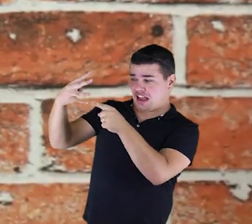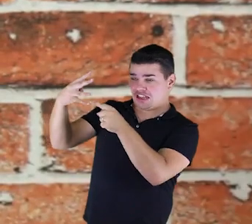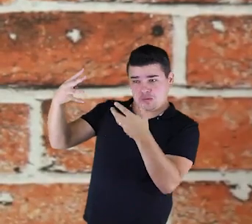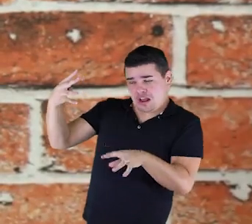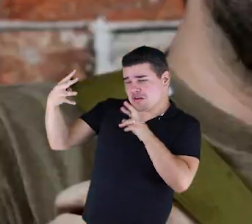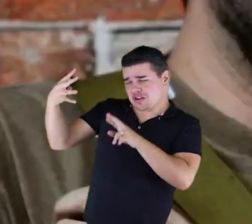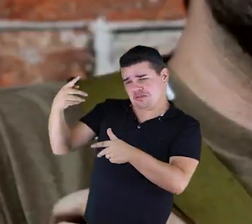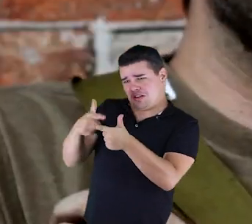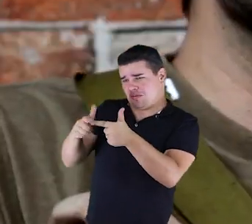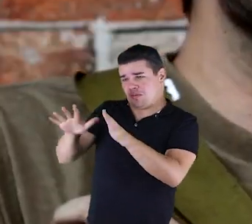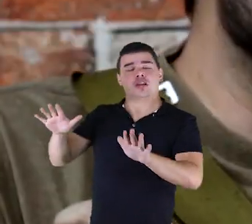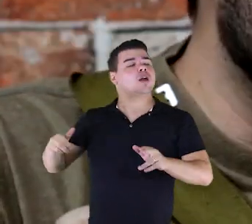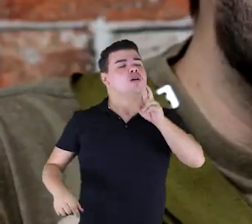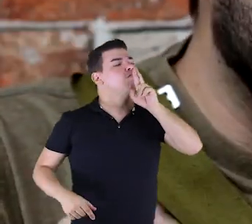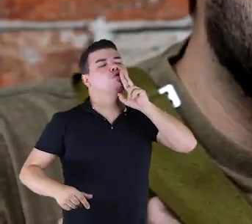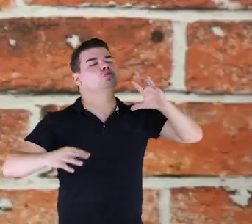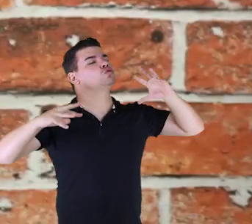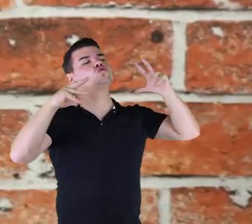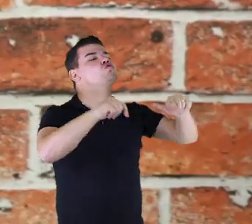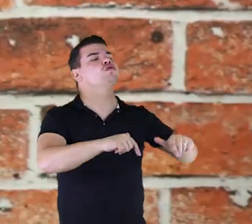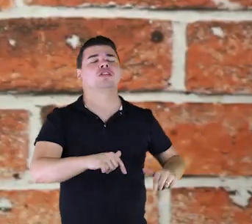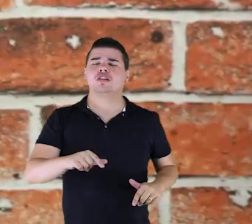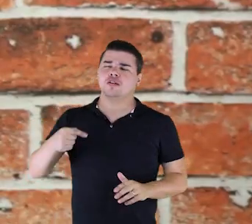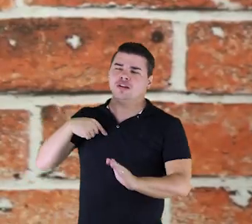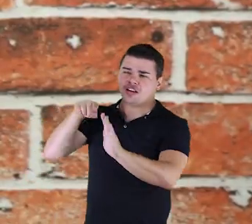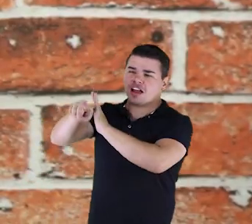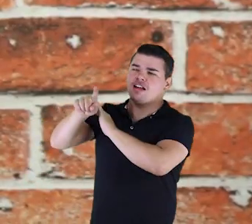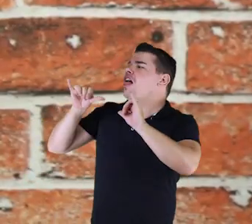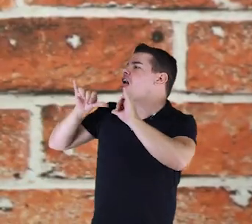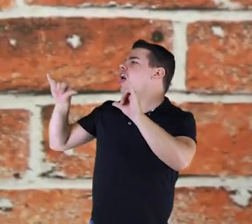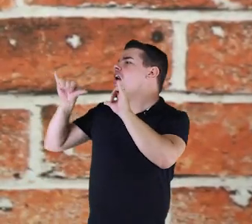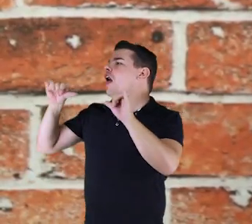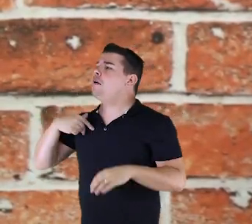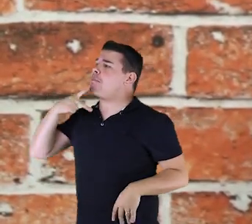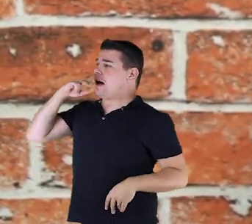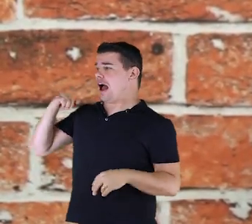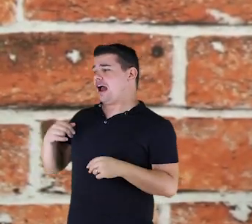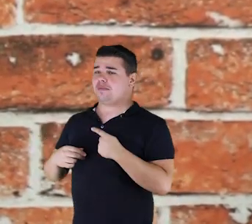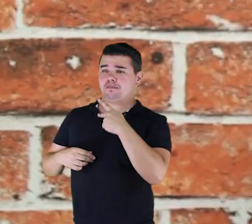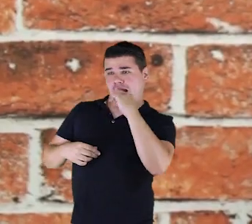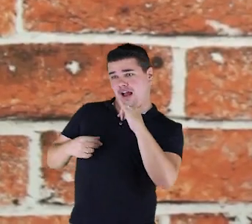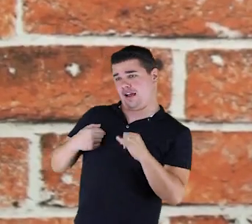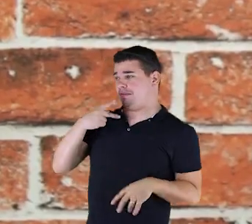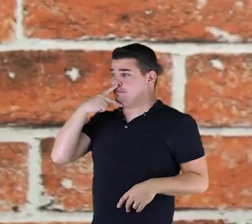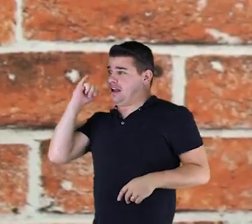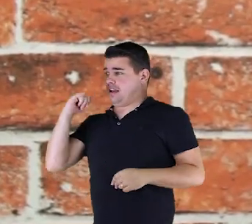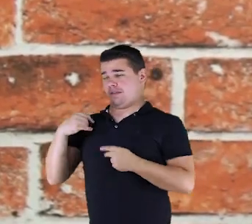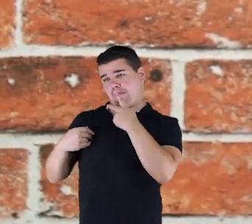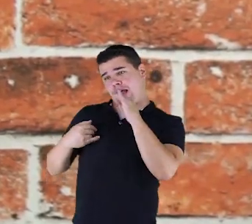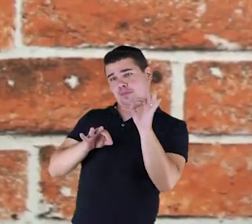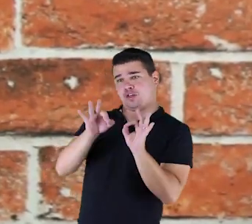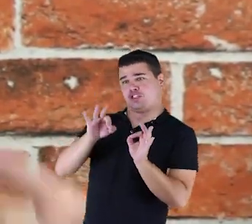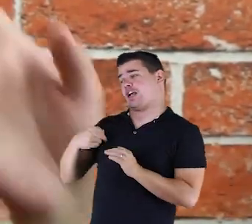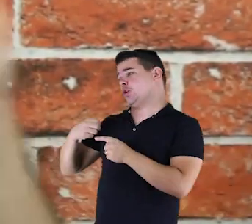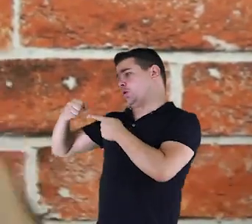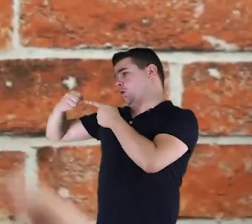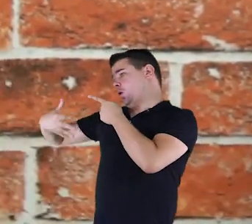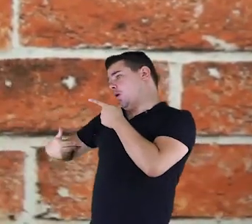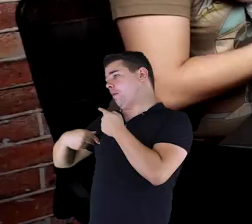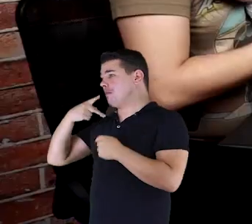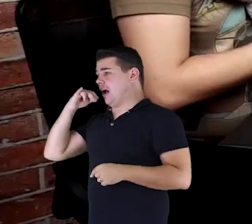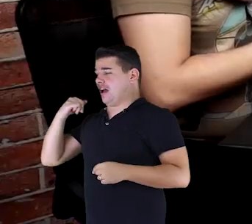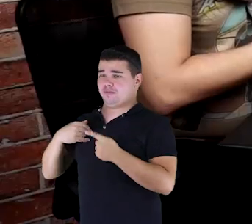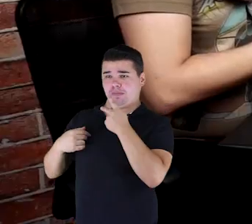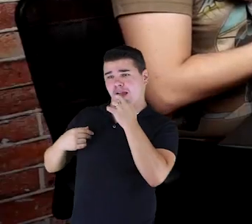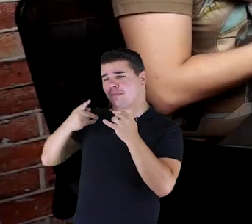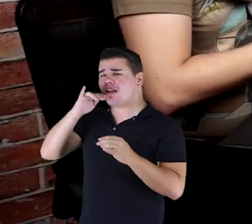precisa responder, mas eu quero ver eu se... respondo você... tudo. Você gosta de ficar falando do seu pai por aqui, ó, projeto do meu pai, que do Google do